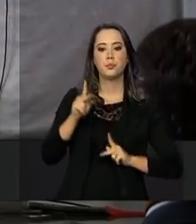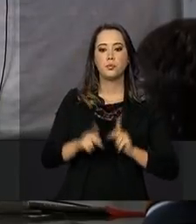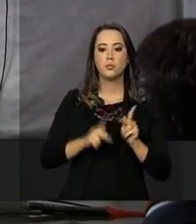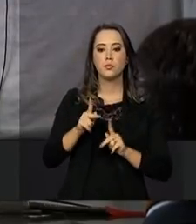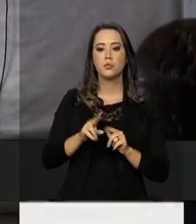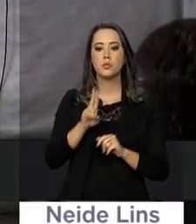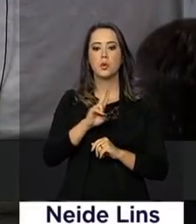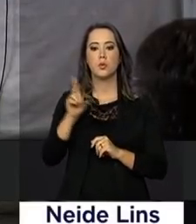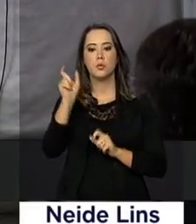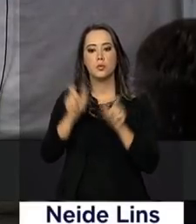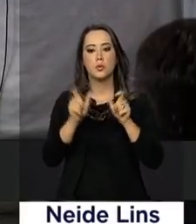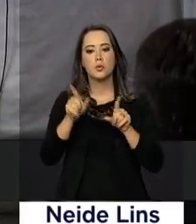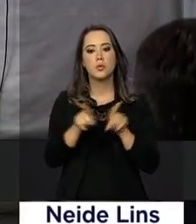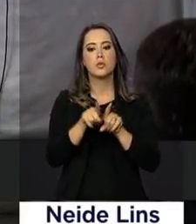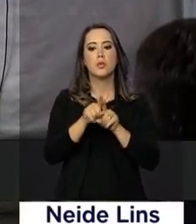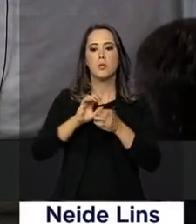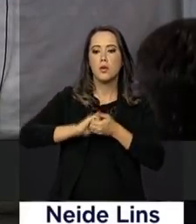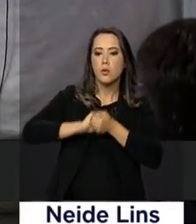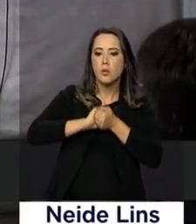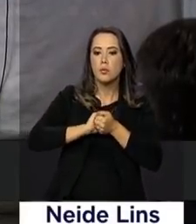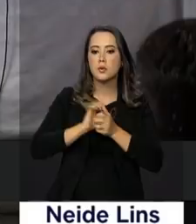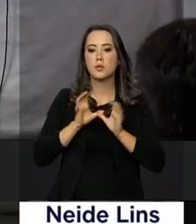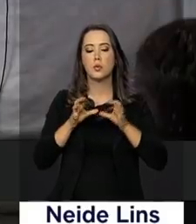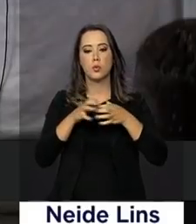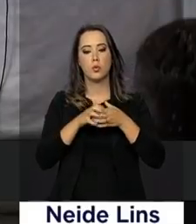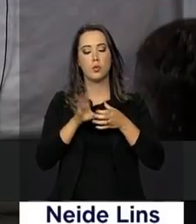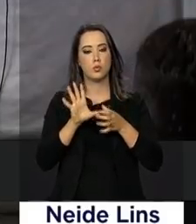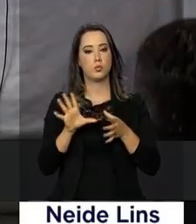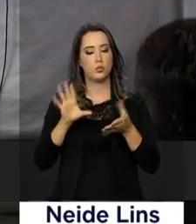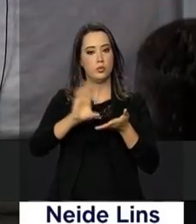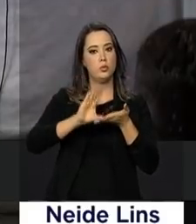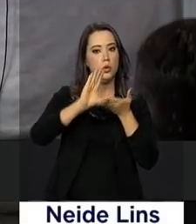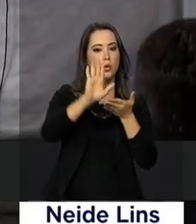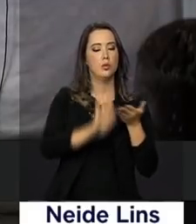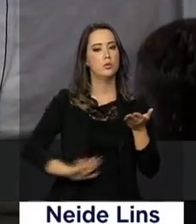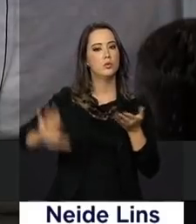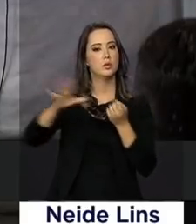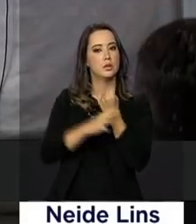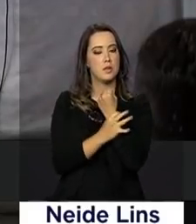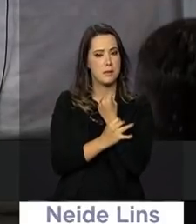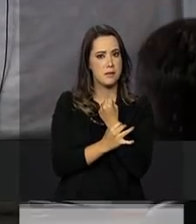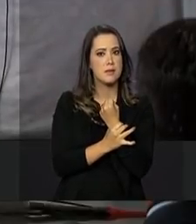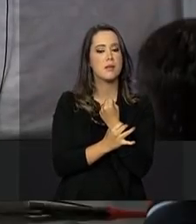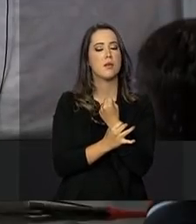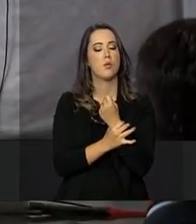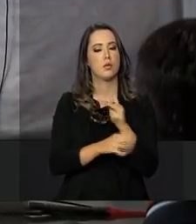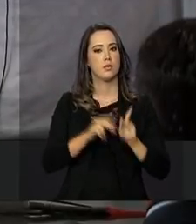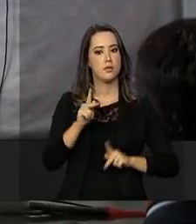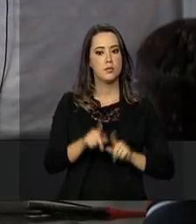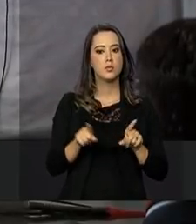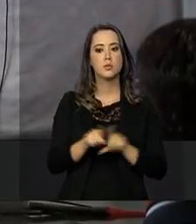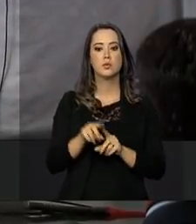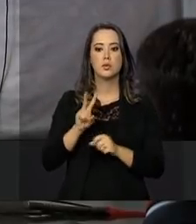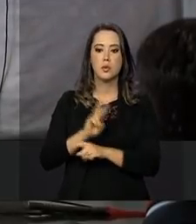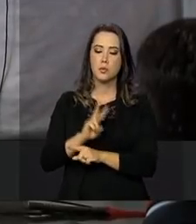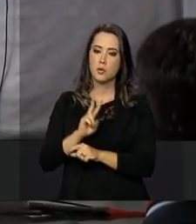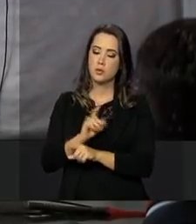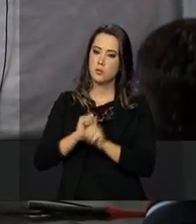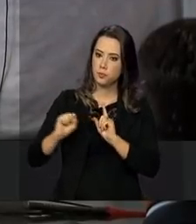em nome de quem eu cumprimento os integrantes do Conselho Nacional de Segurança Pública e Defesa